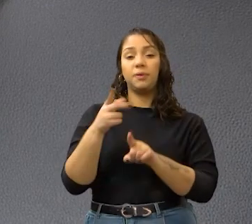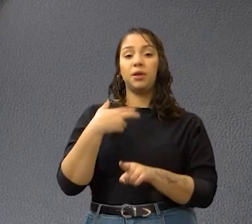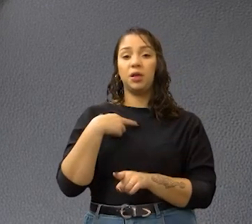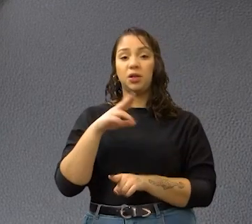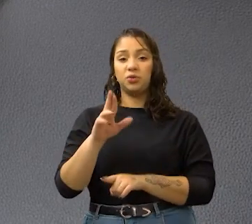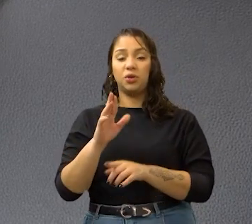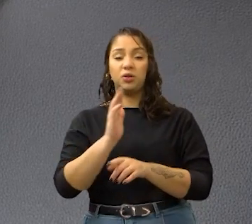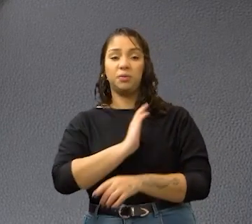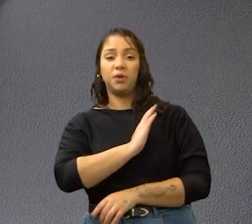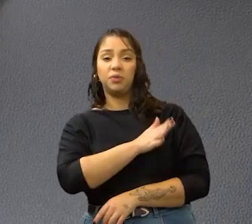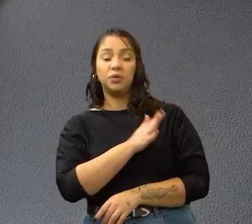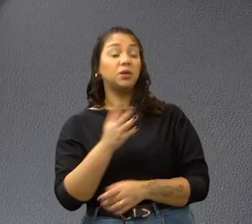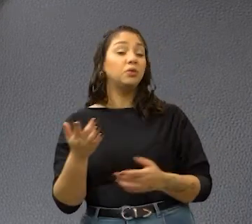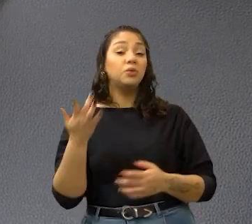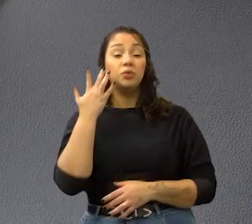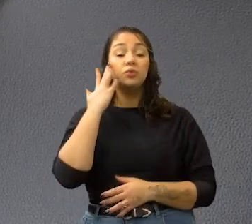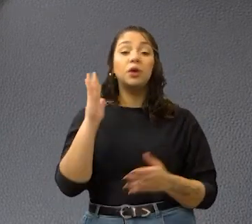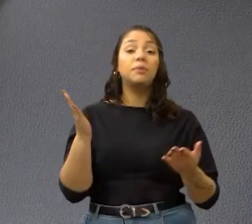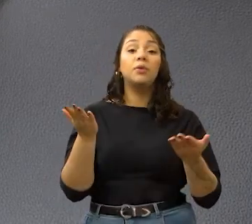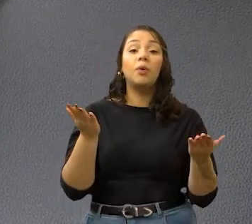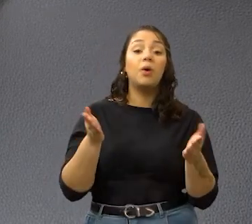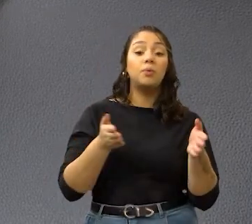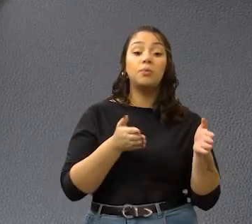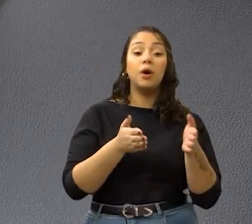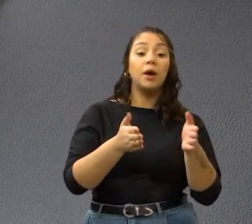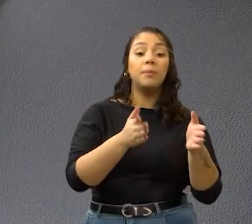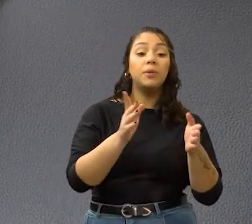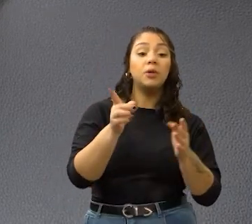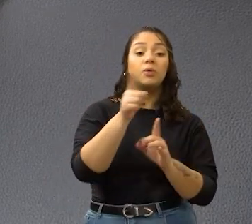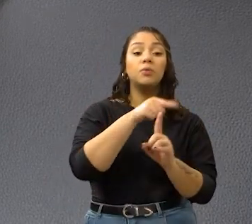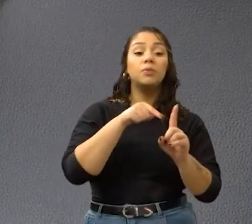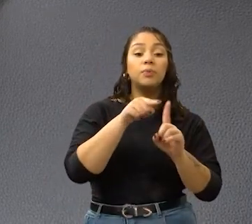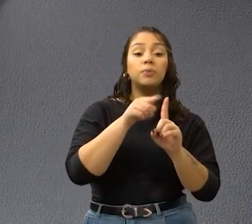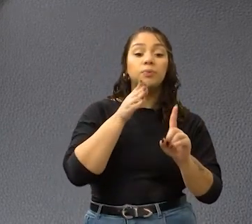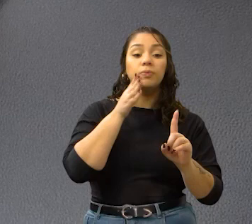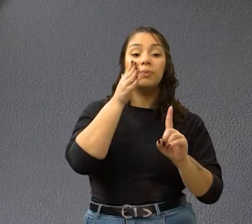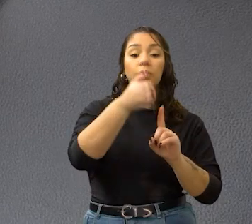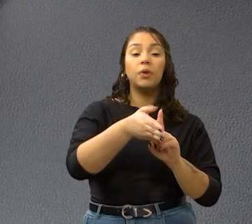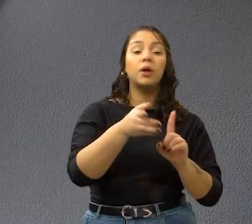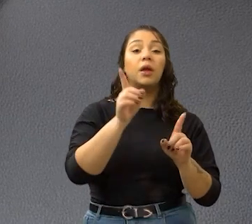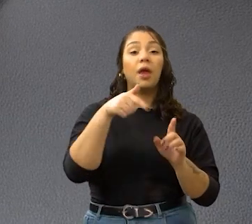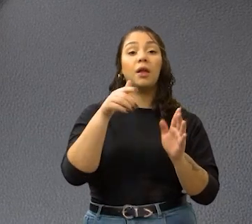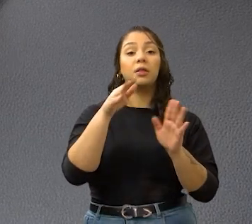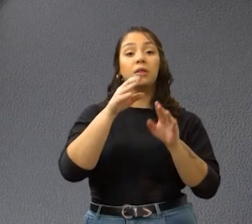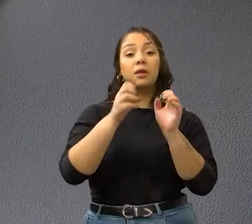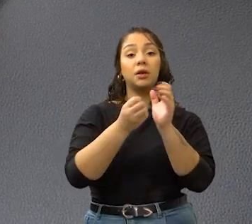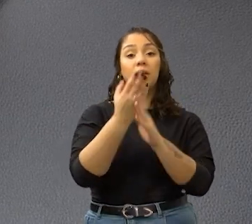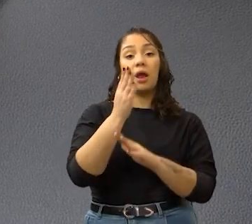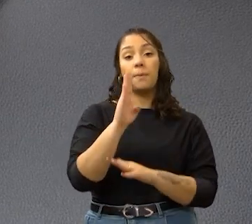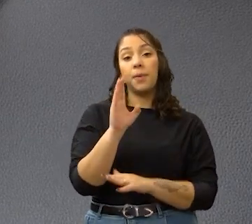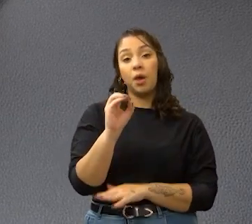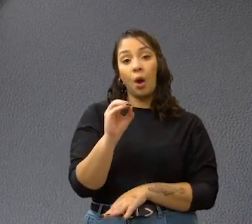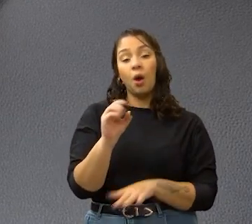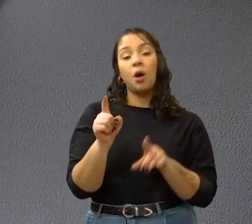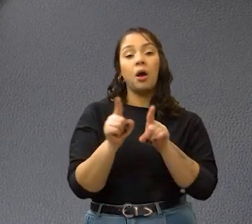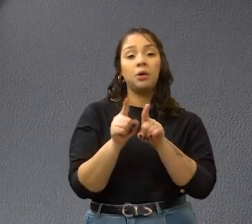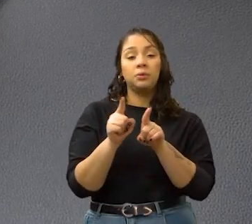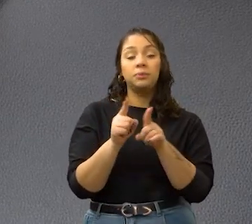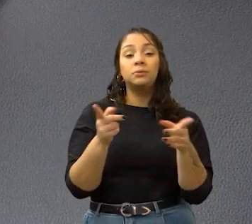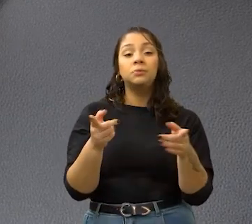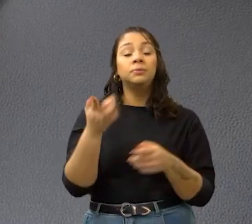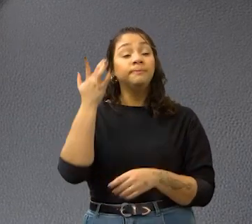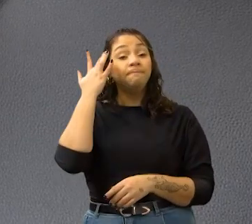intolerância religiosa, não sabe quais são os caminhos que devem ser tomados quanto a realizar o boletim de ocorrência, não